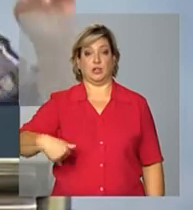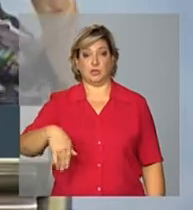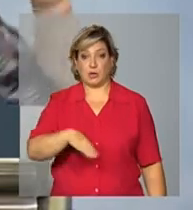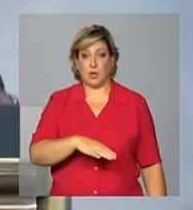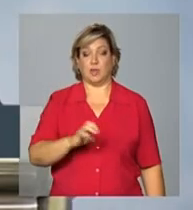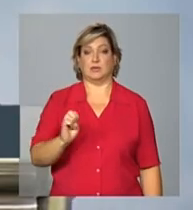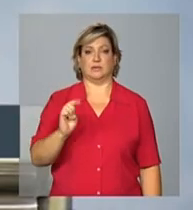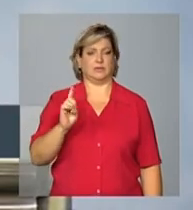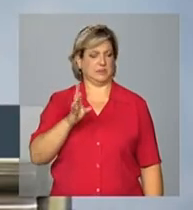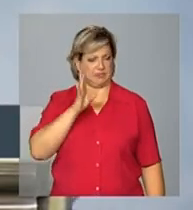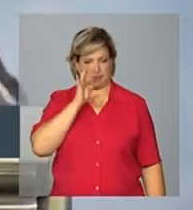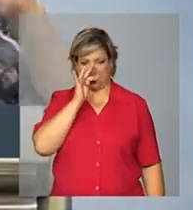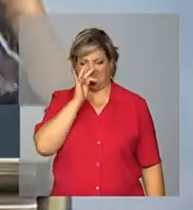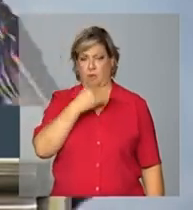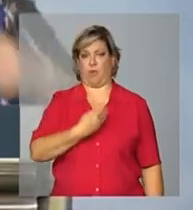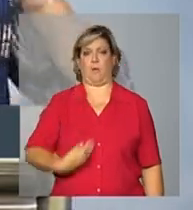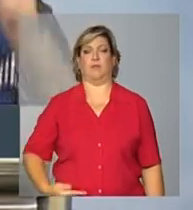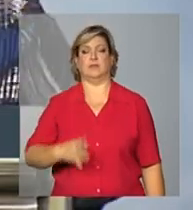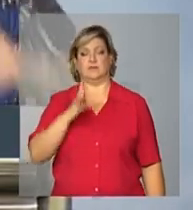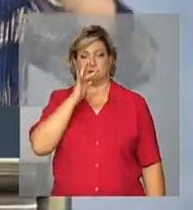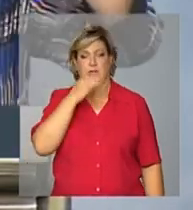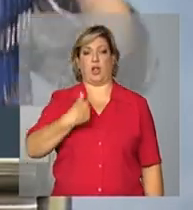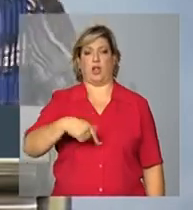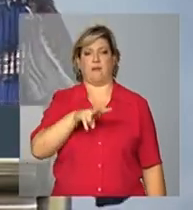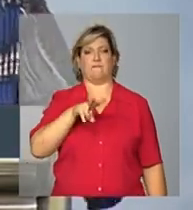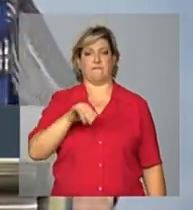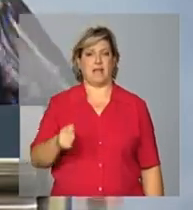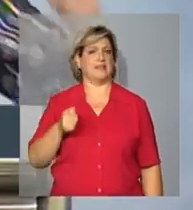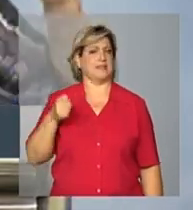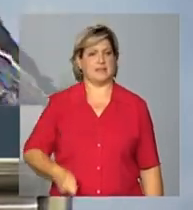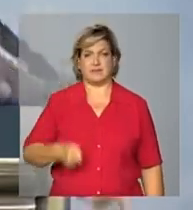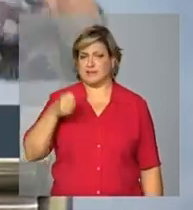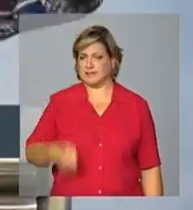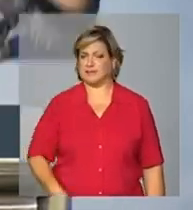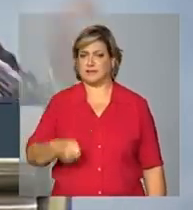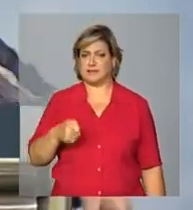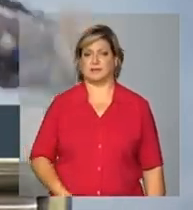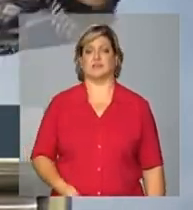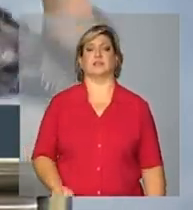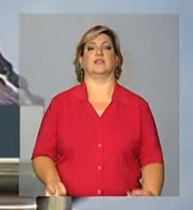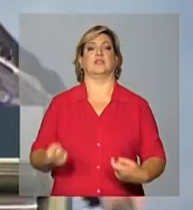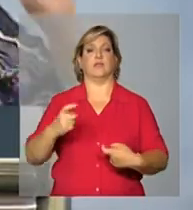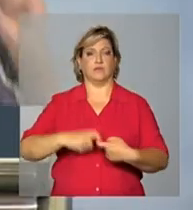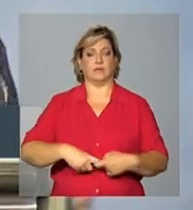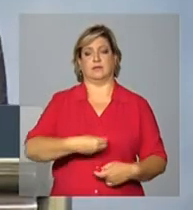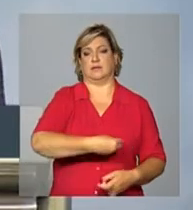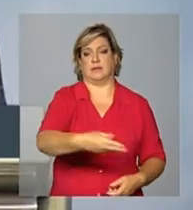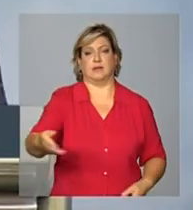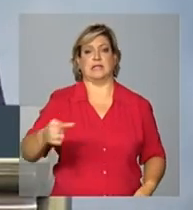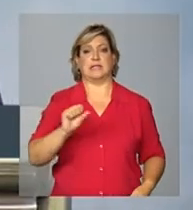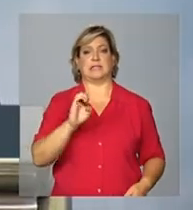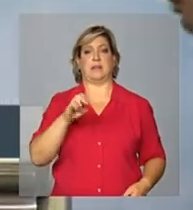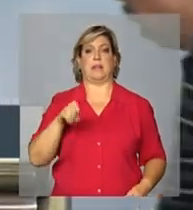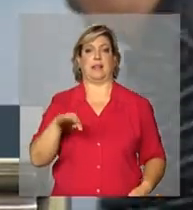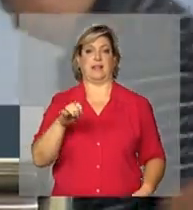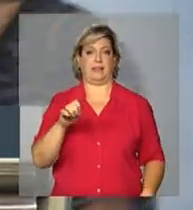somos teimosos. Nós vamos teimar e vamos tornar a distribuir sementes.